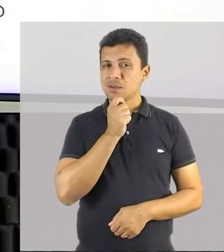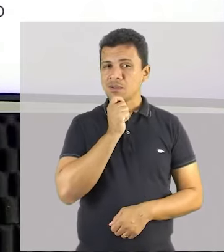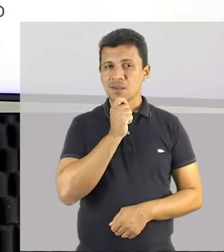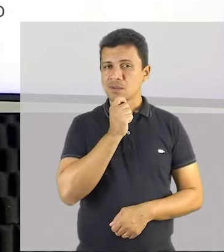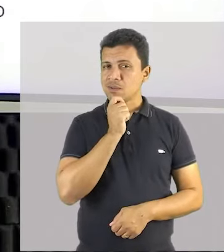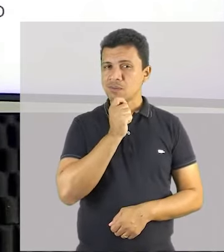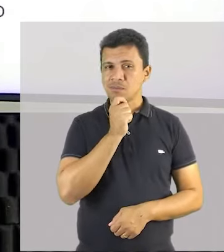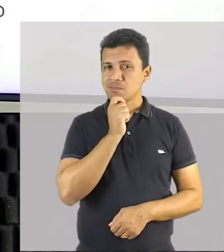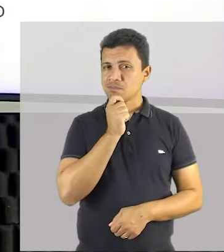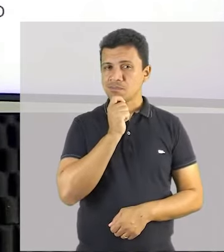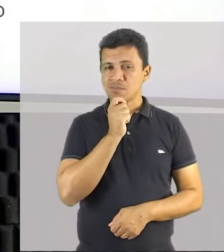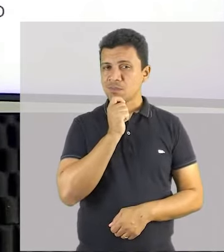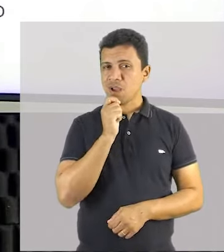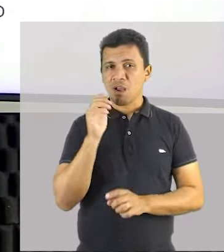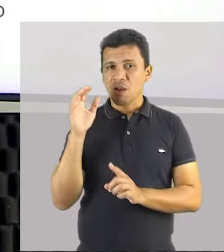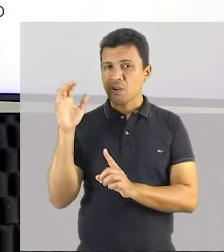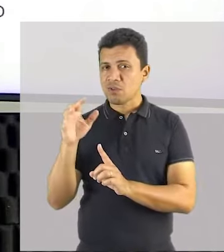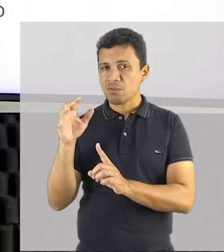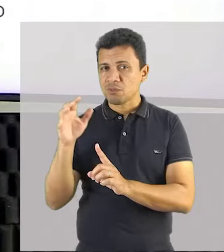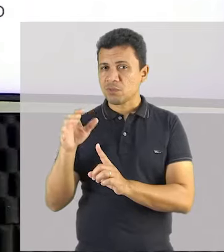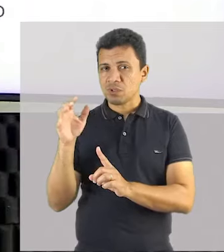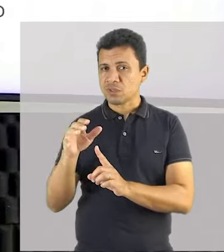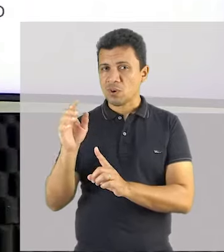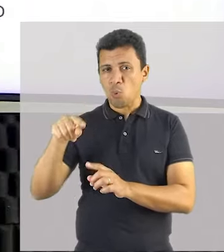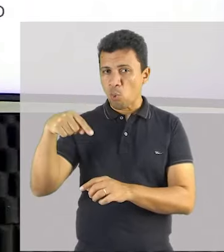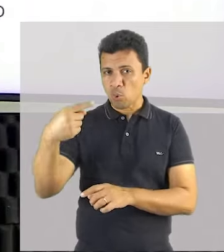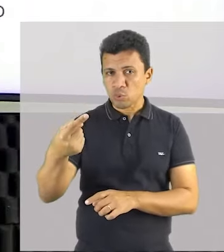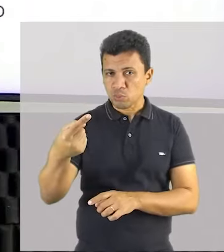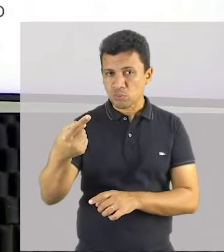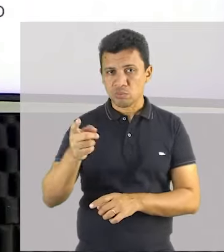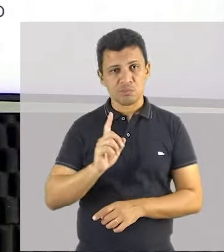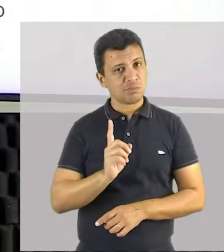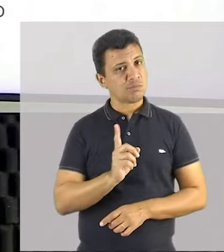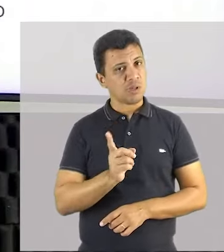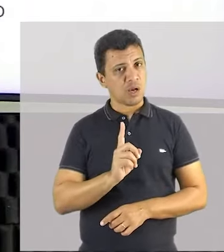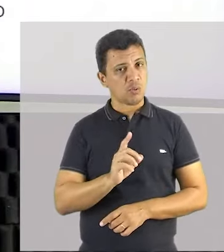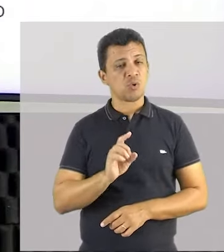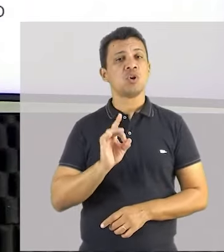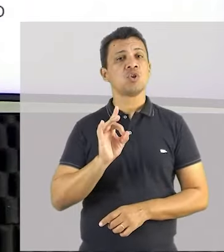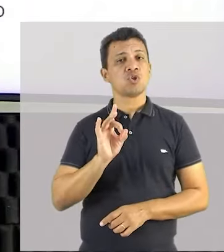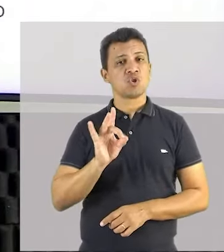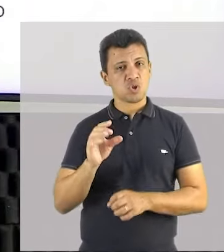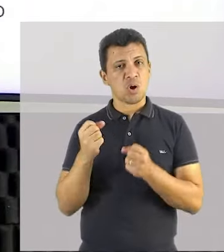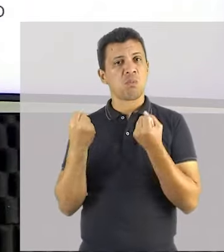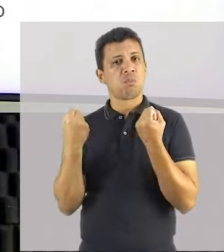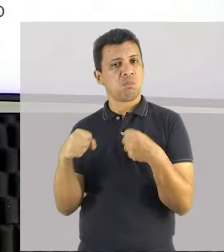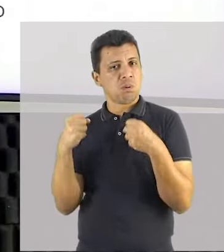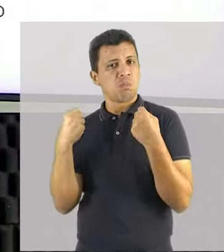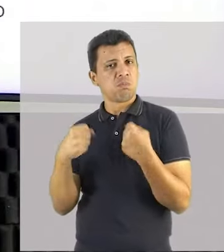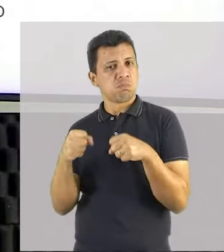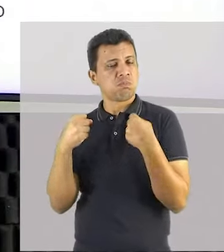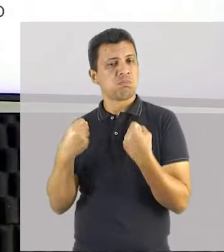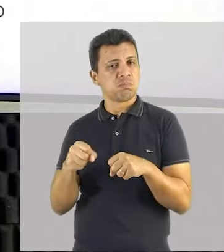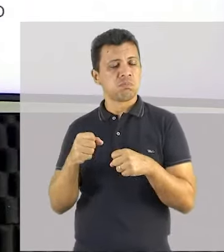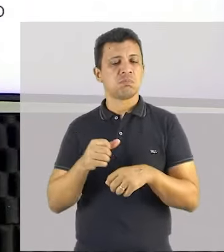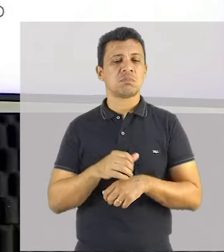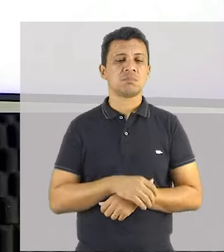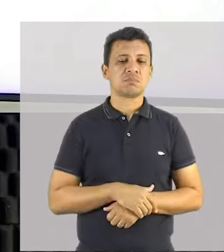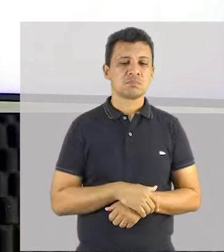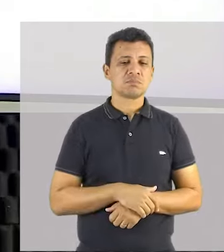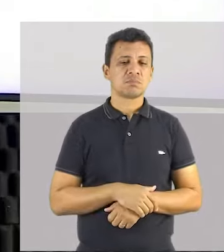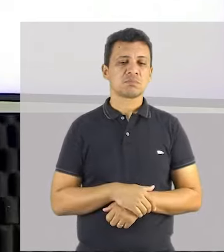nenhuma nenhum Outro fator de melhora que não fosse a o exercício né O condicionamento físico puro